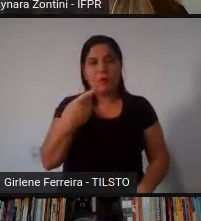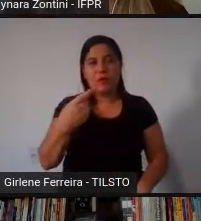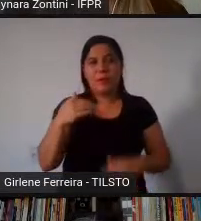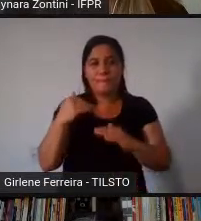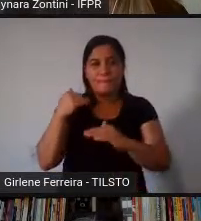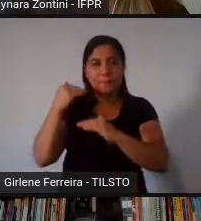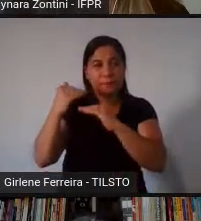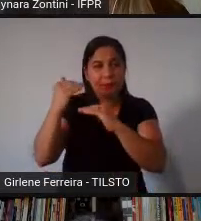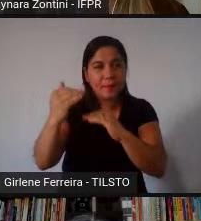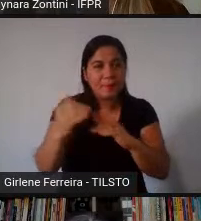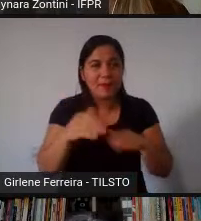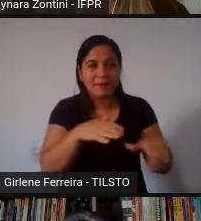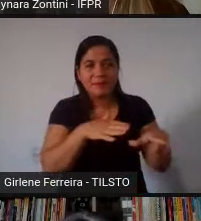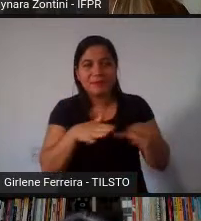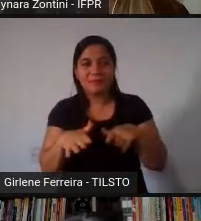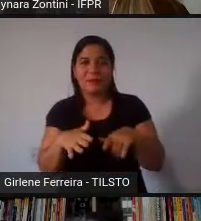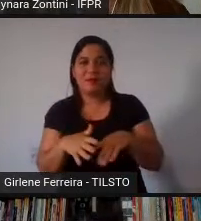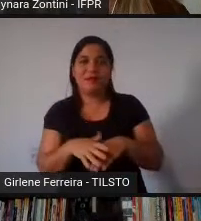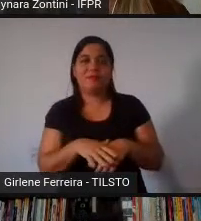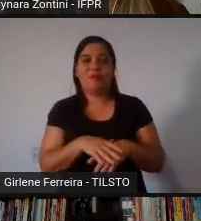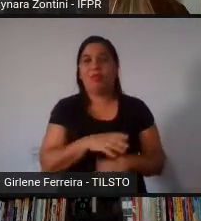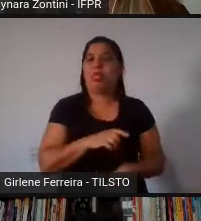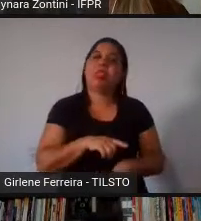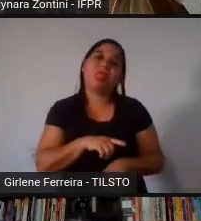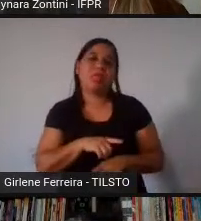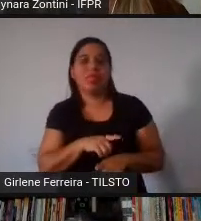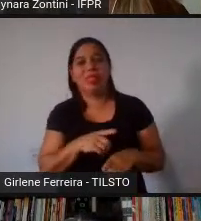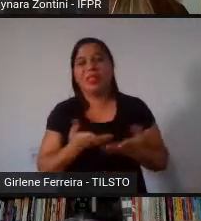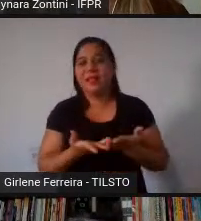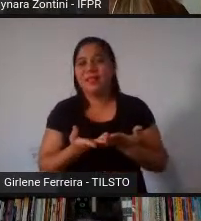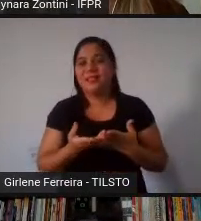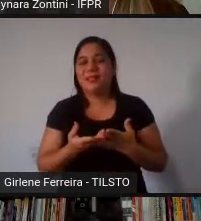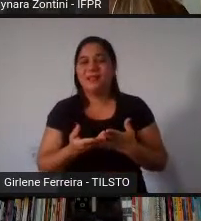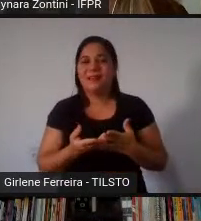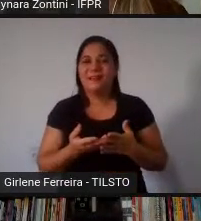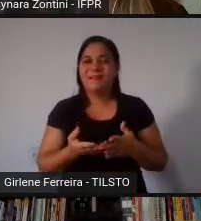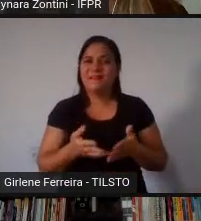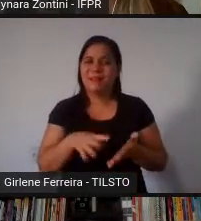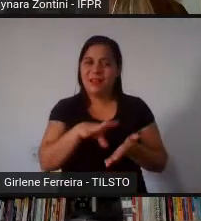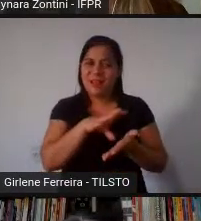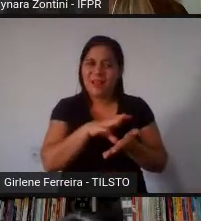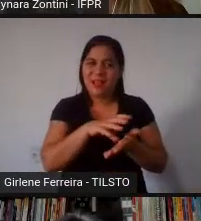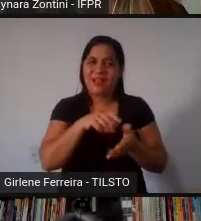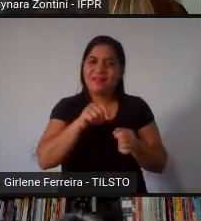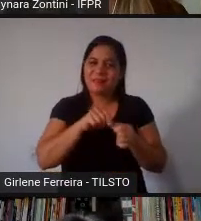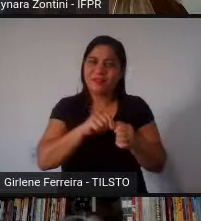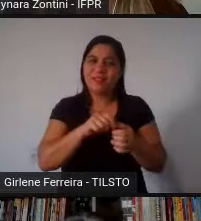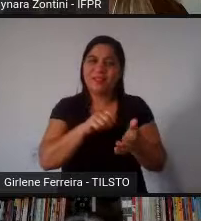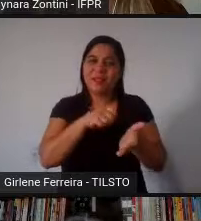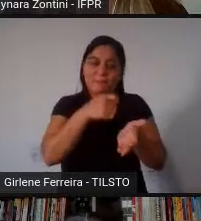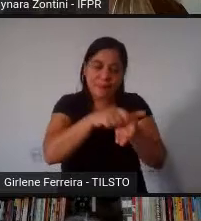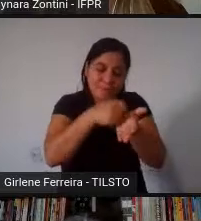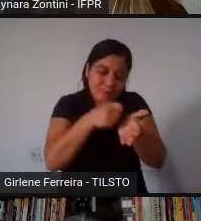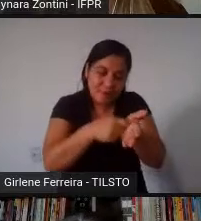entediado, não sei, pega lá o exercício que você vai passar um monte de tempo tentando resolver, porque esses exercícios demoram mesmo.